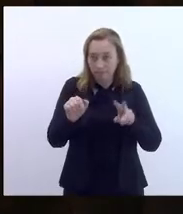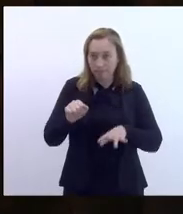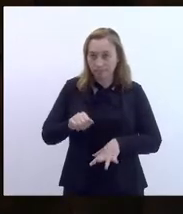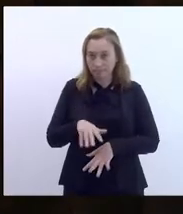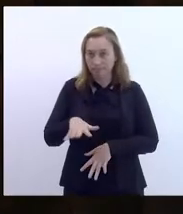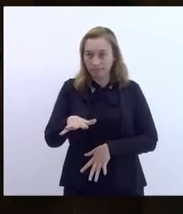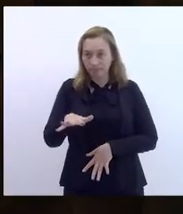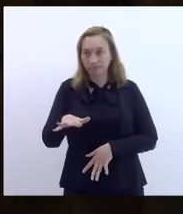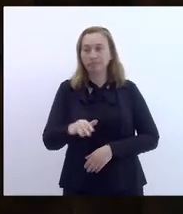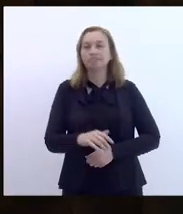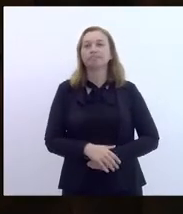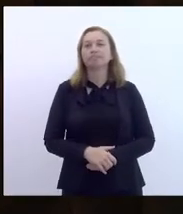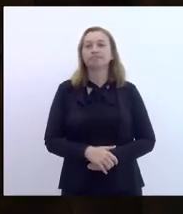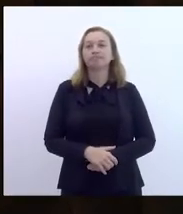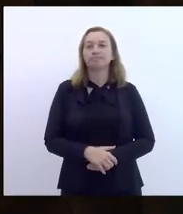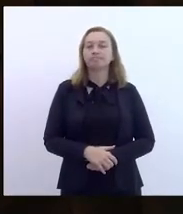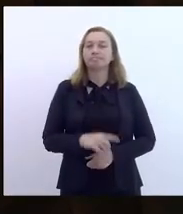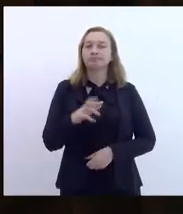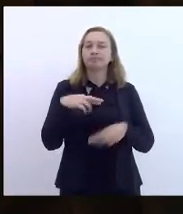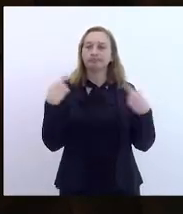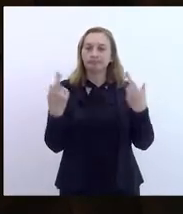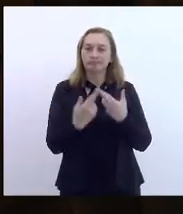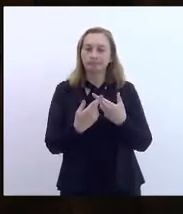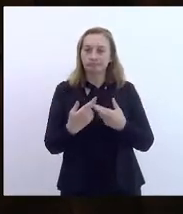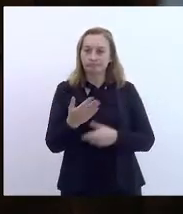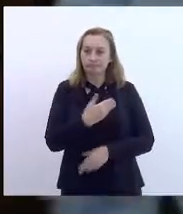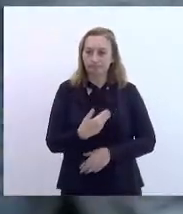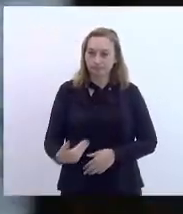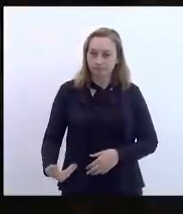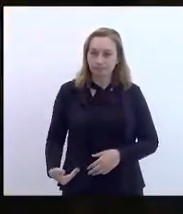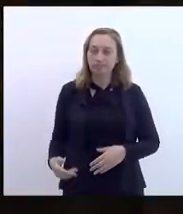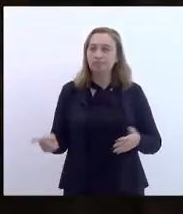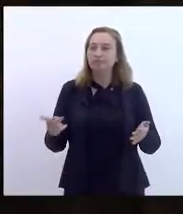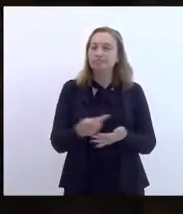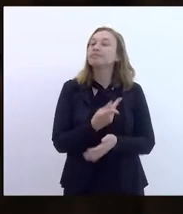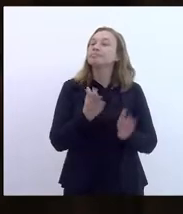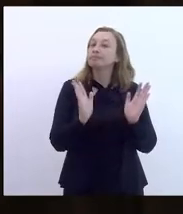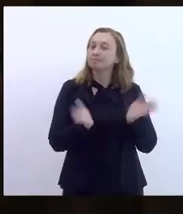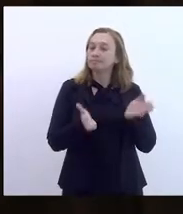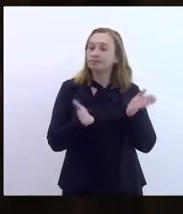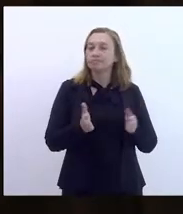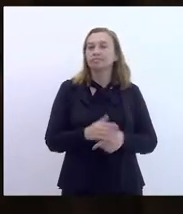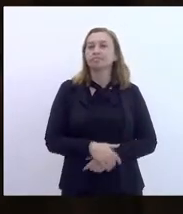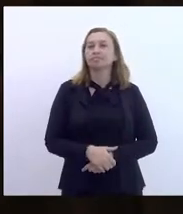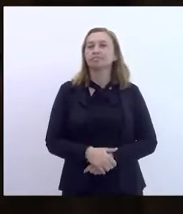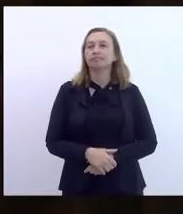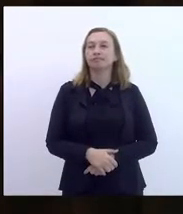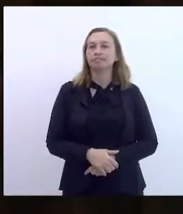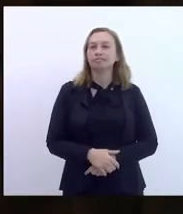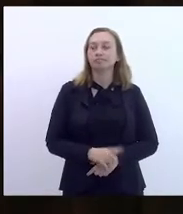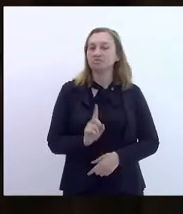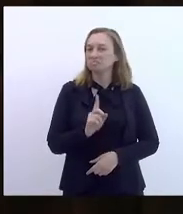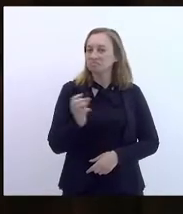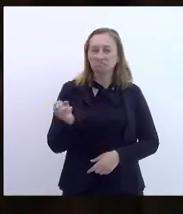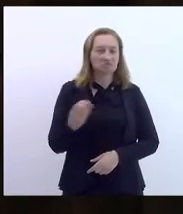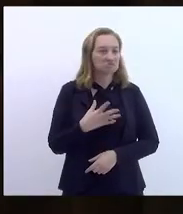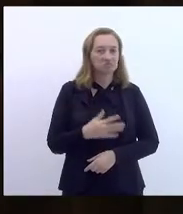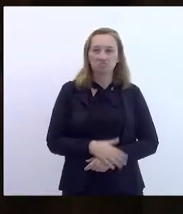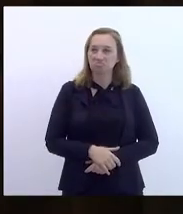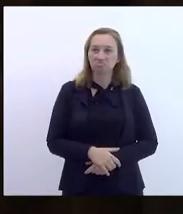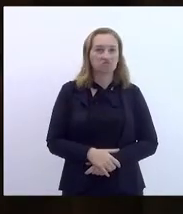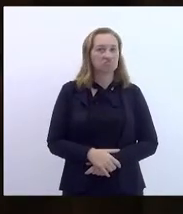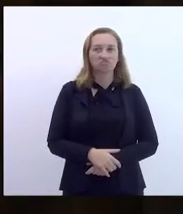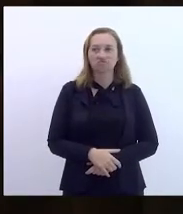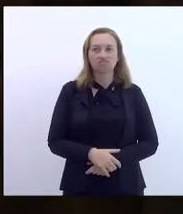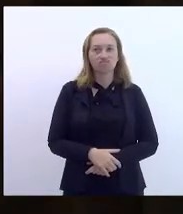favelas a festa audiência pública que está acontecendo nesse momento ela não é uma novidade